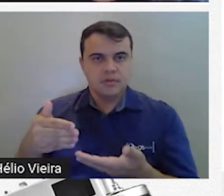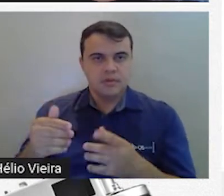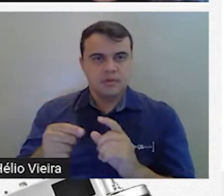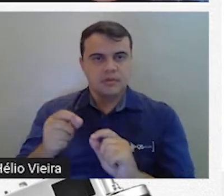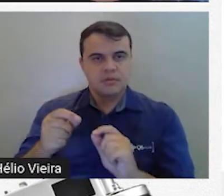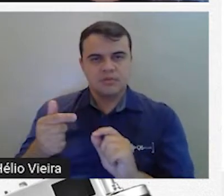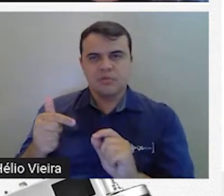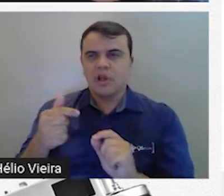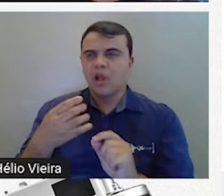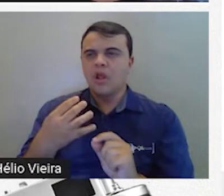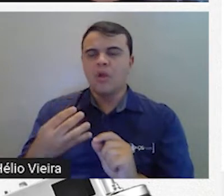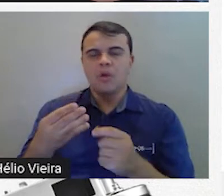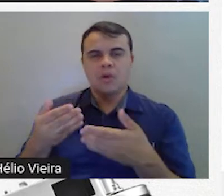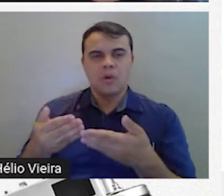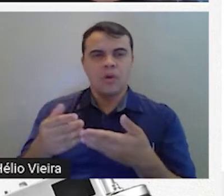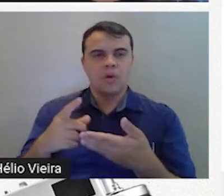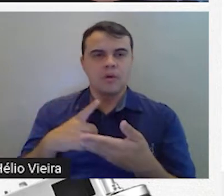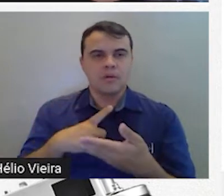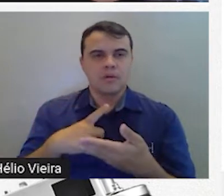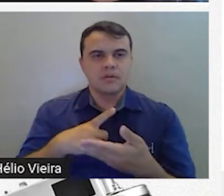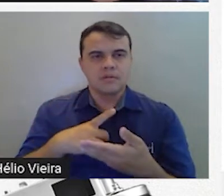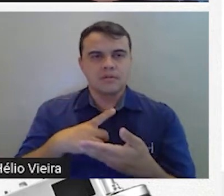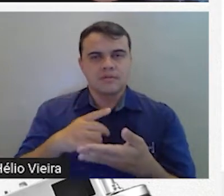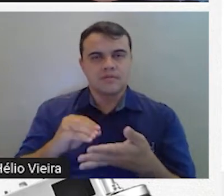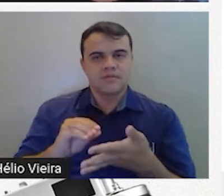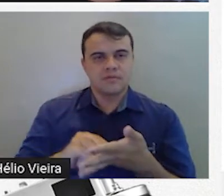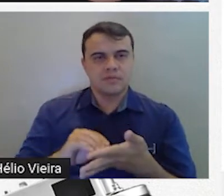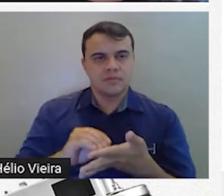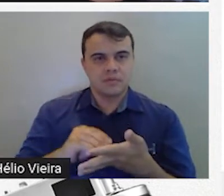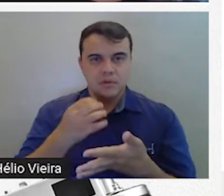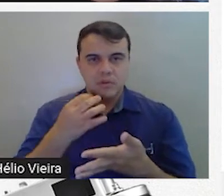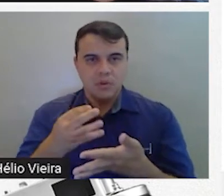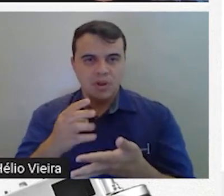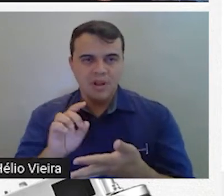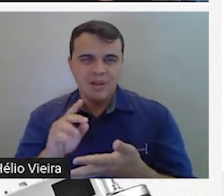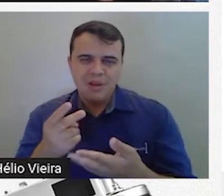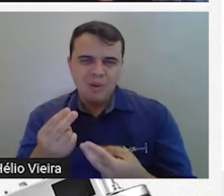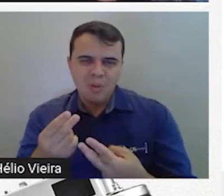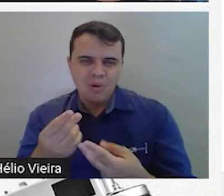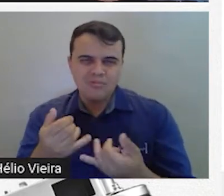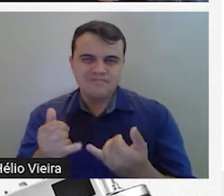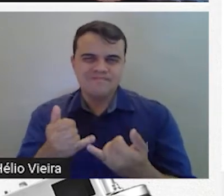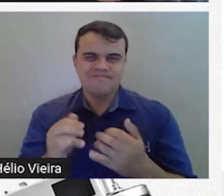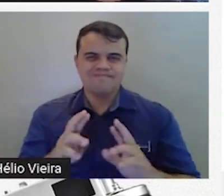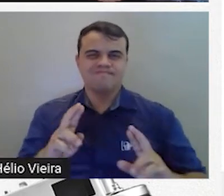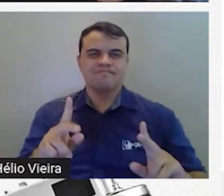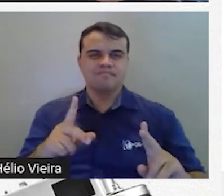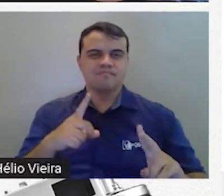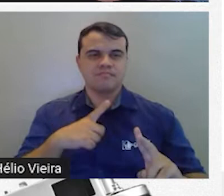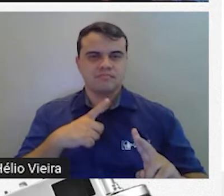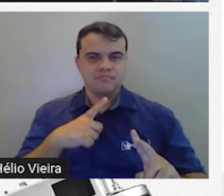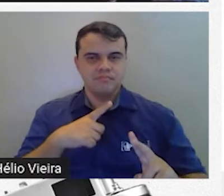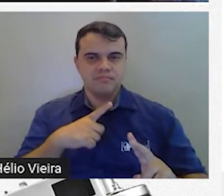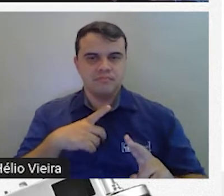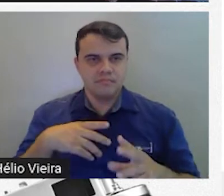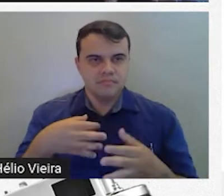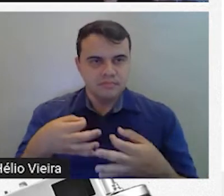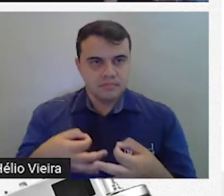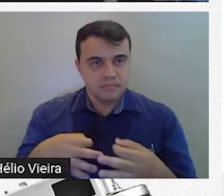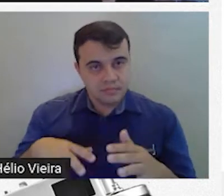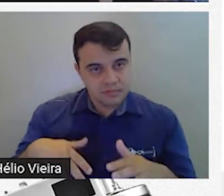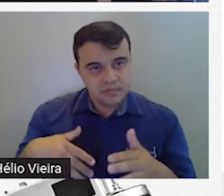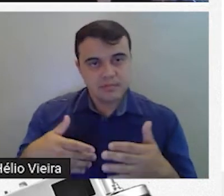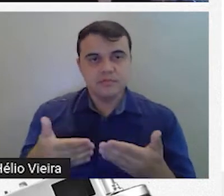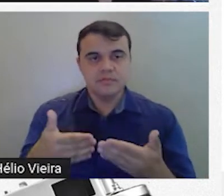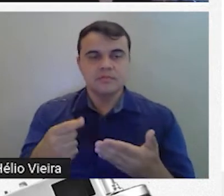sem a cor, né? Com essa ausência de cor, não é a mesma sensação que a gente tem, né? Então,